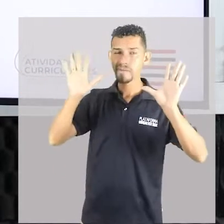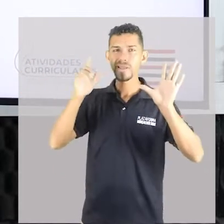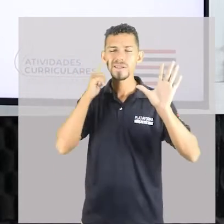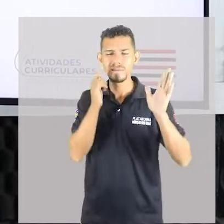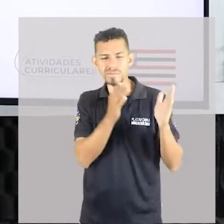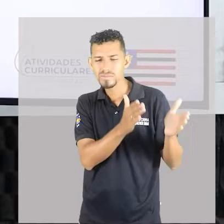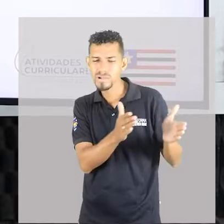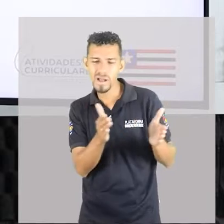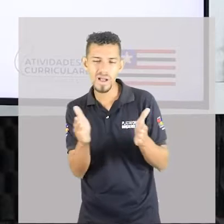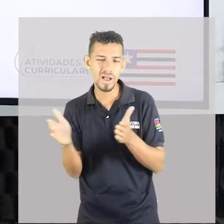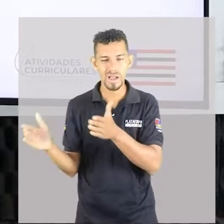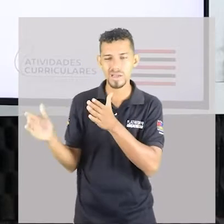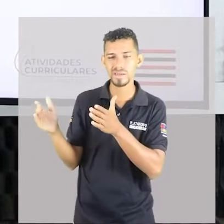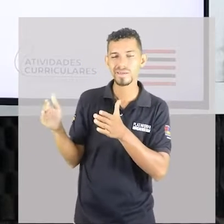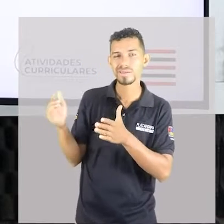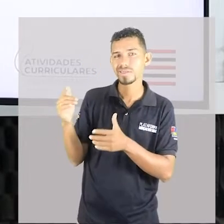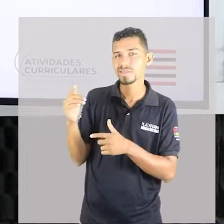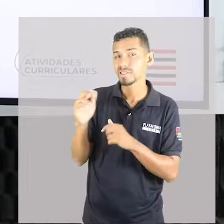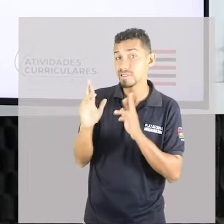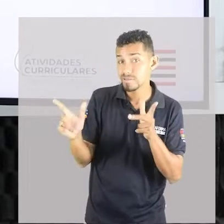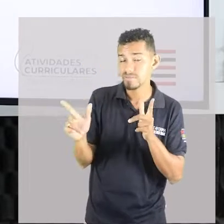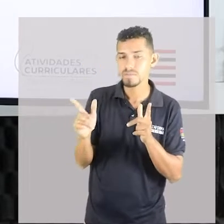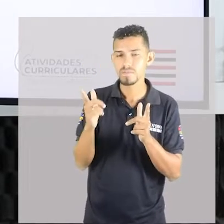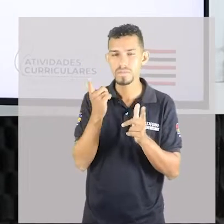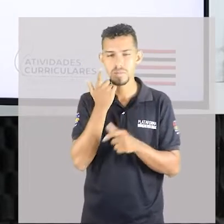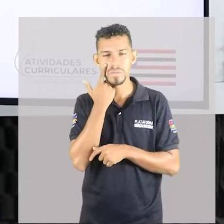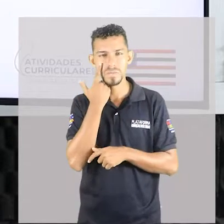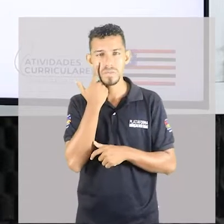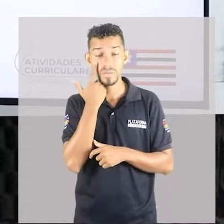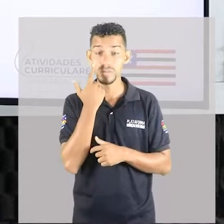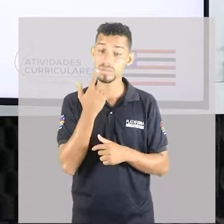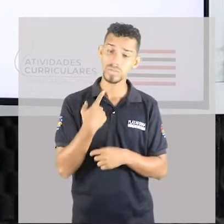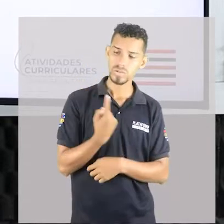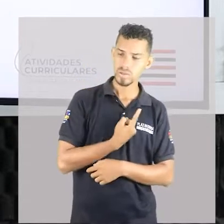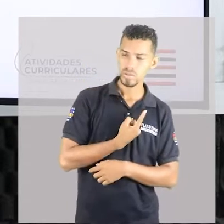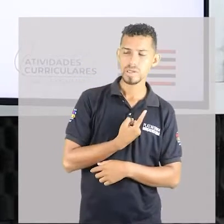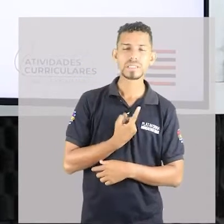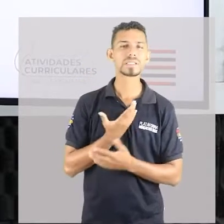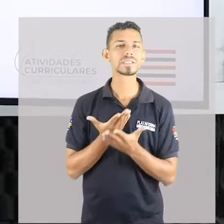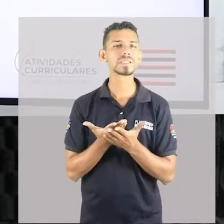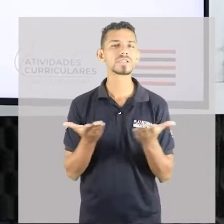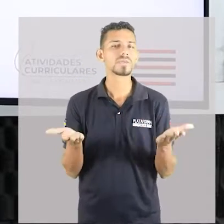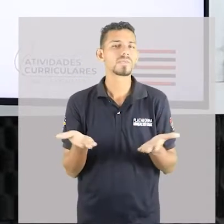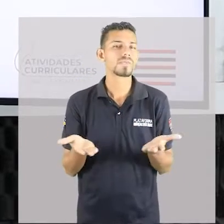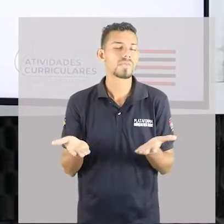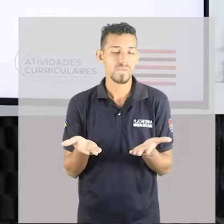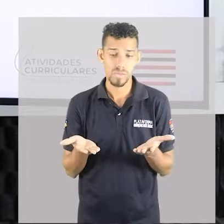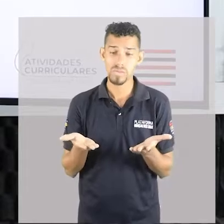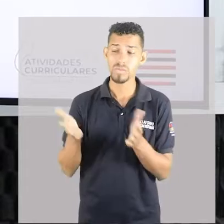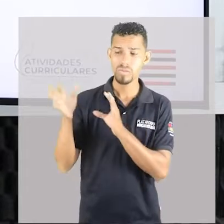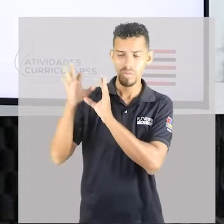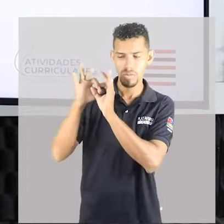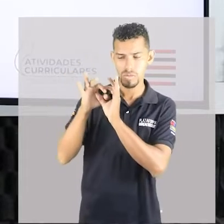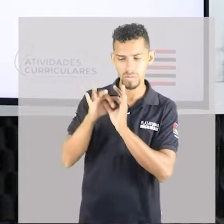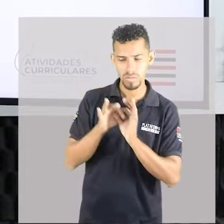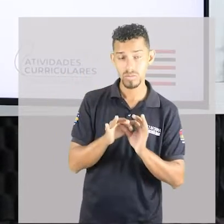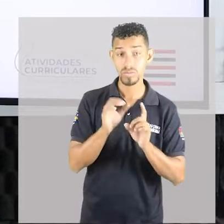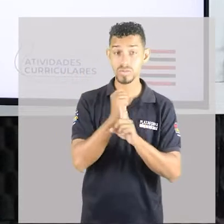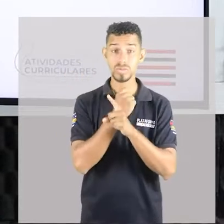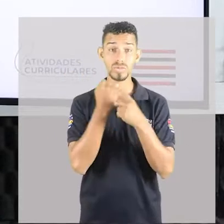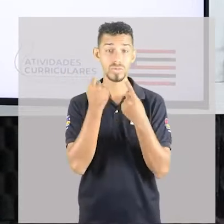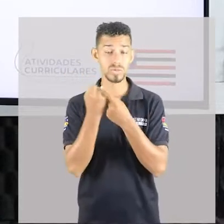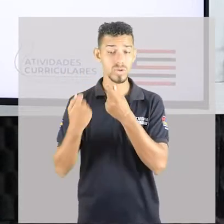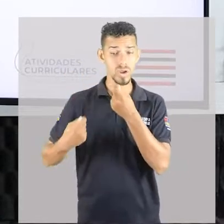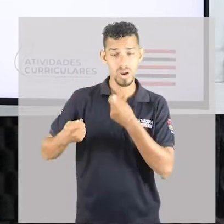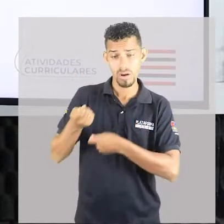diferente e verificar, enxergar que aquilo que nós temos hoje, enquanto contexto socioeconômico,